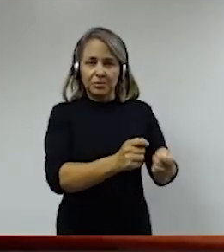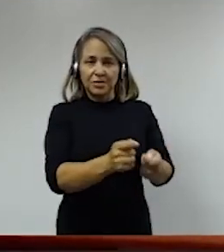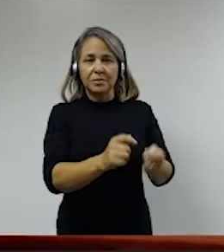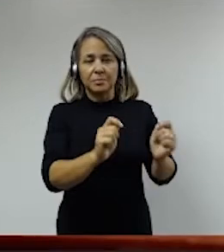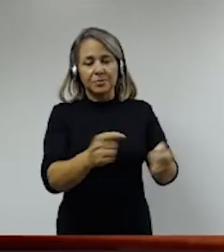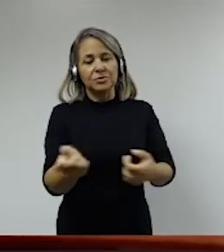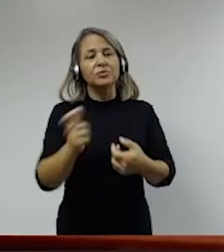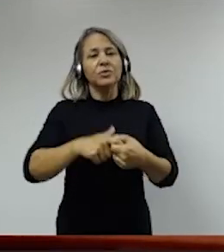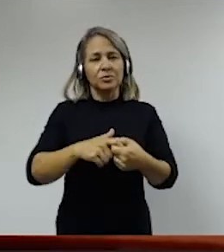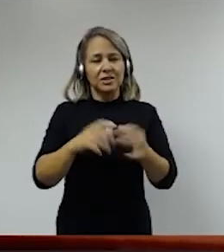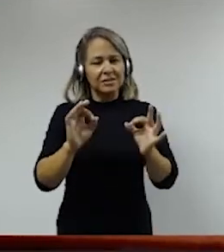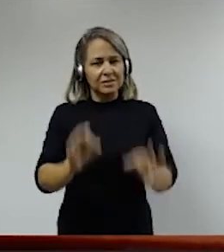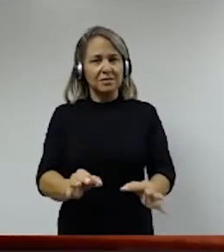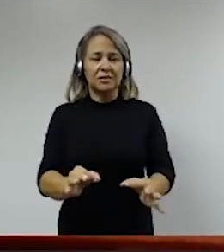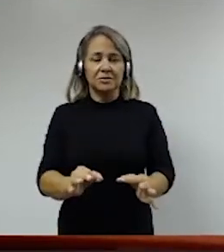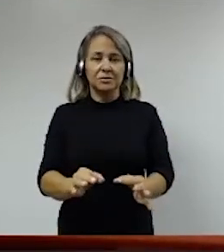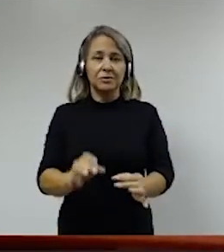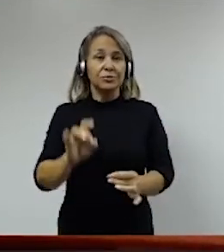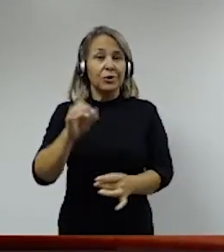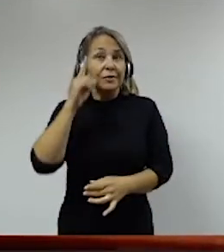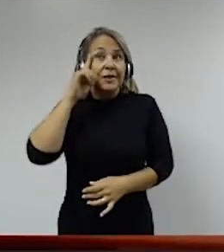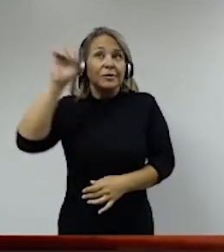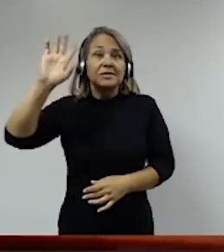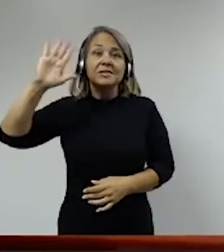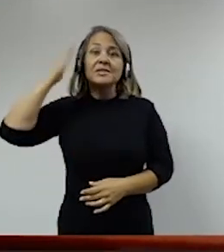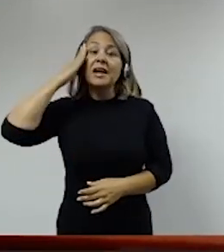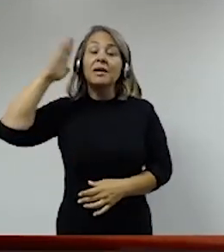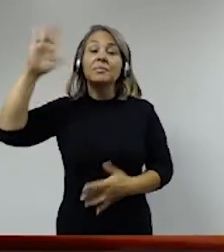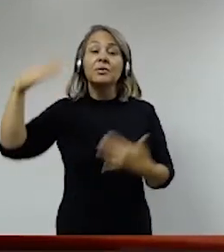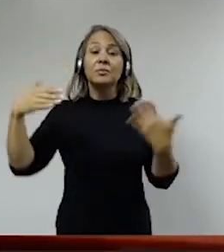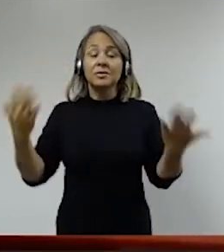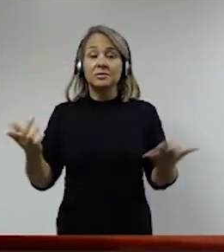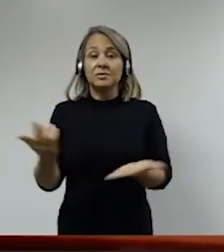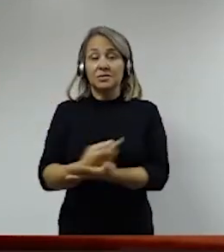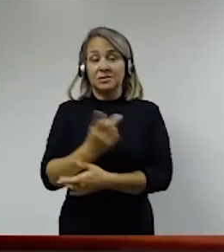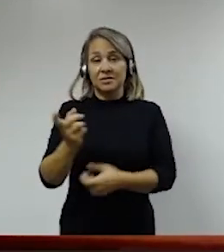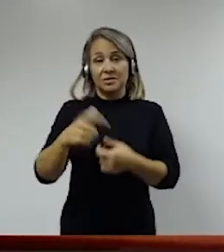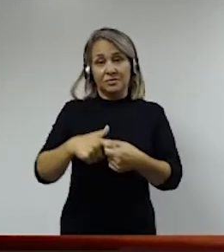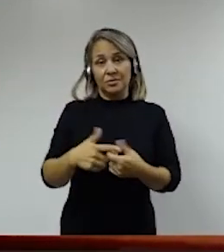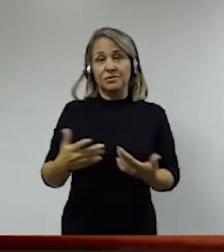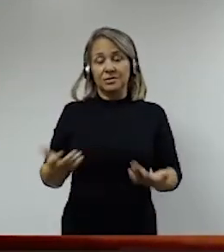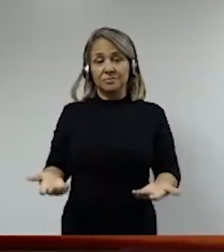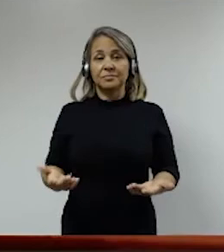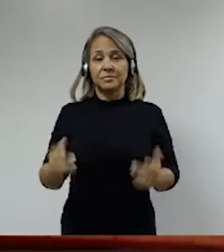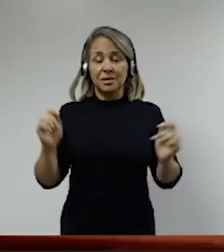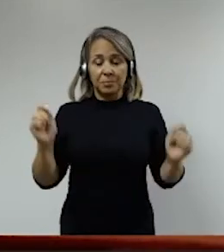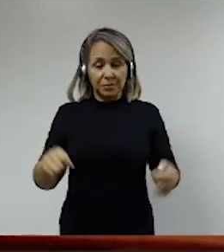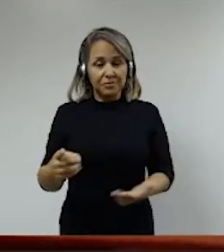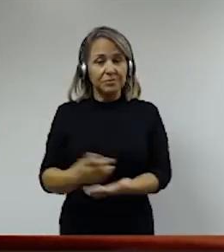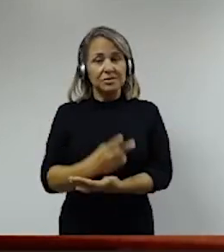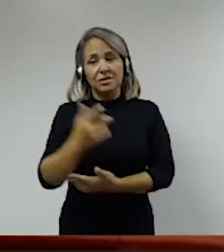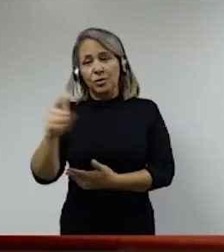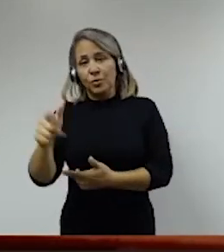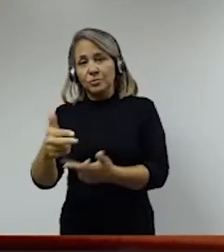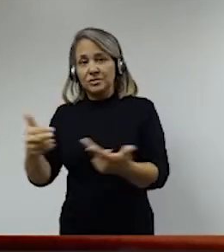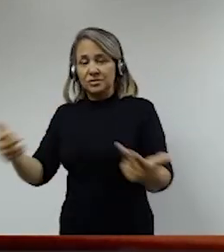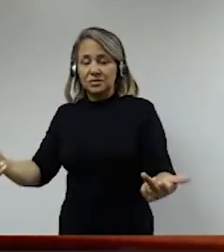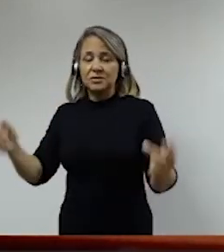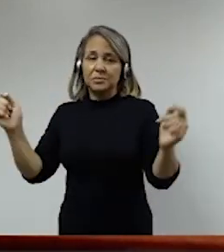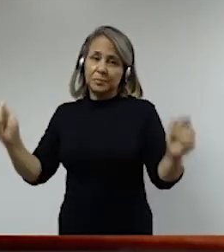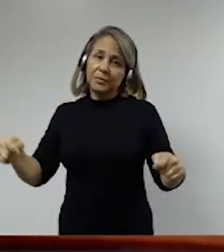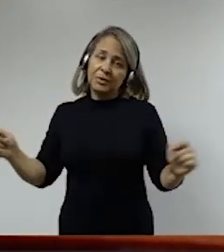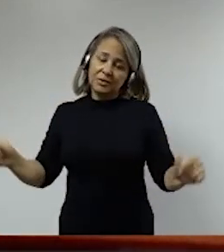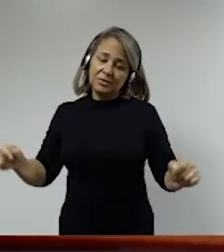voltar com plenitude. Enfim, e só Deus sabe quando será essa plenitude, porque os espaços públicos serão ocupados de outras formas,